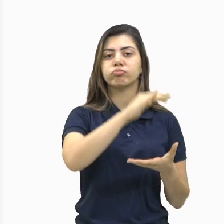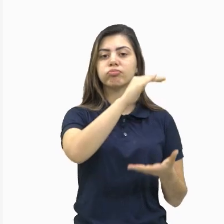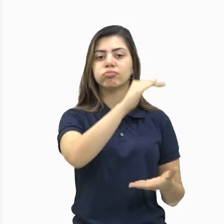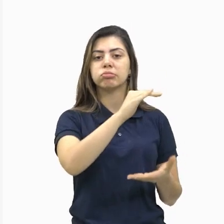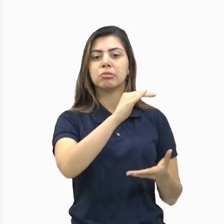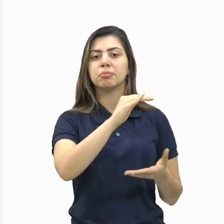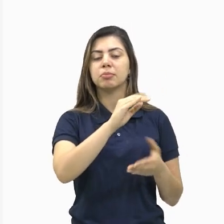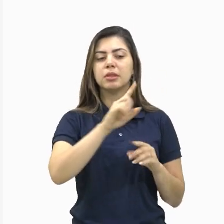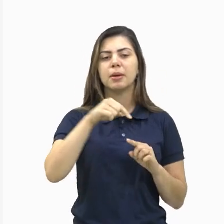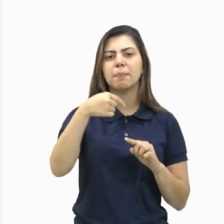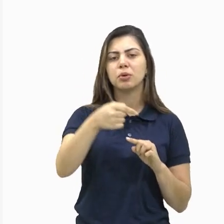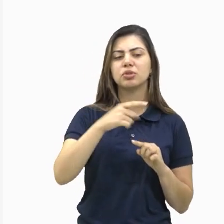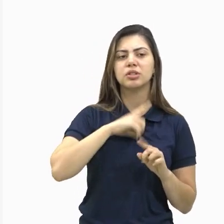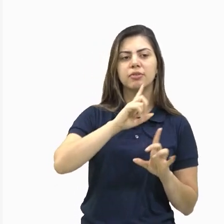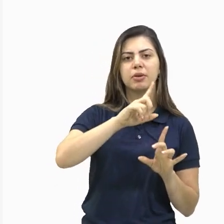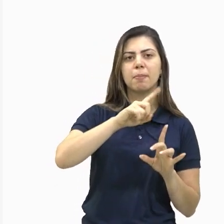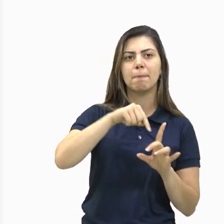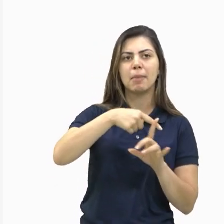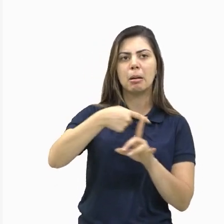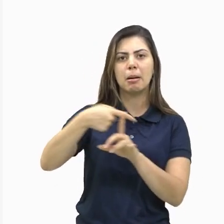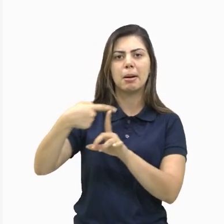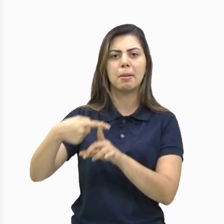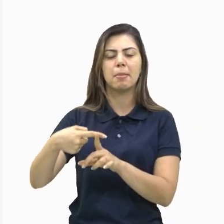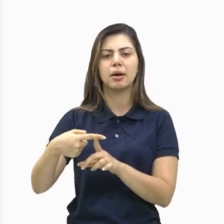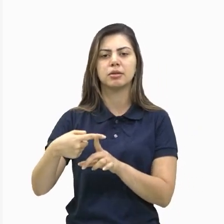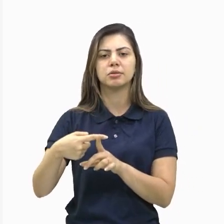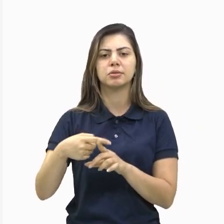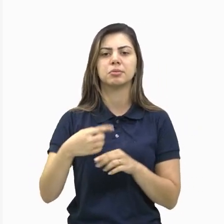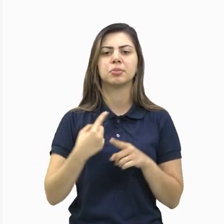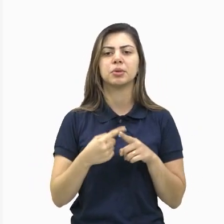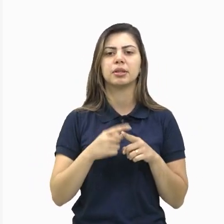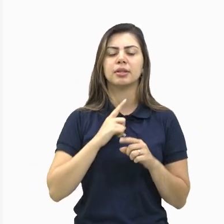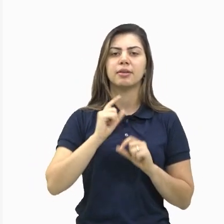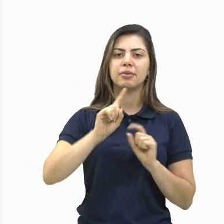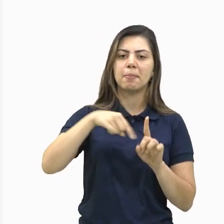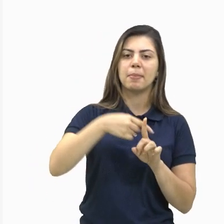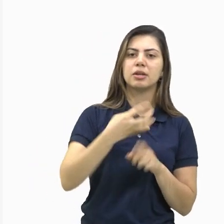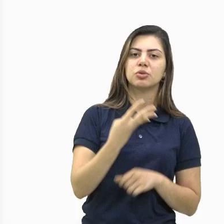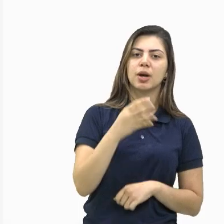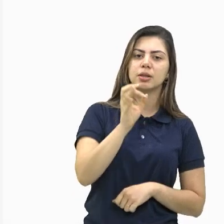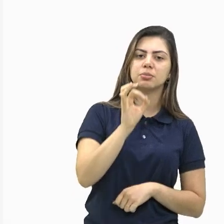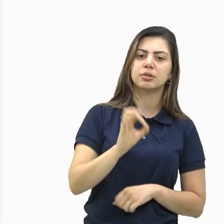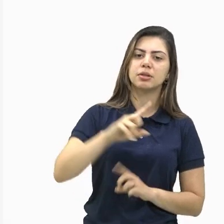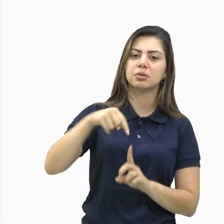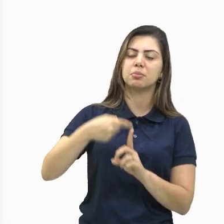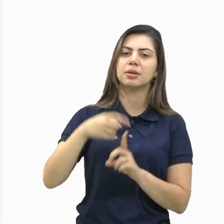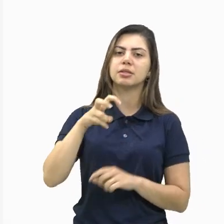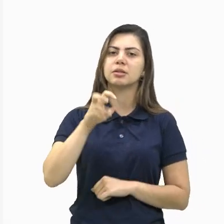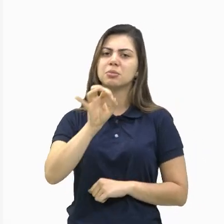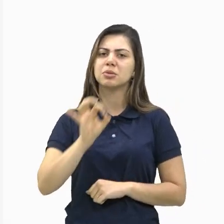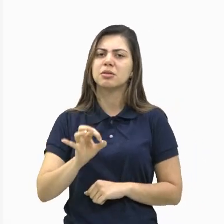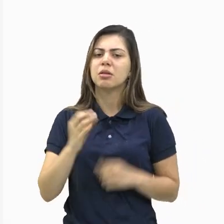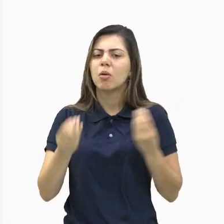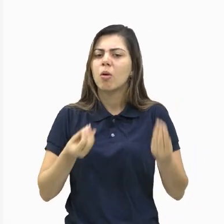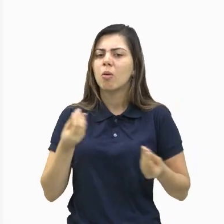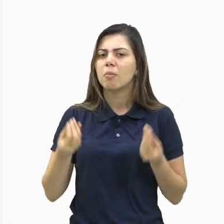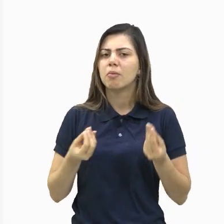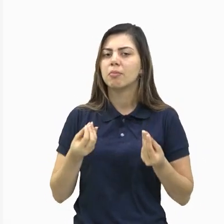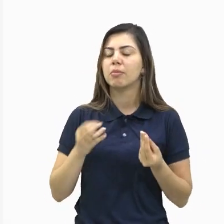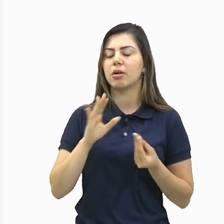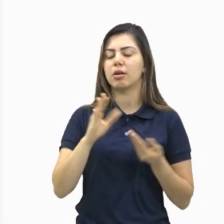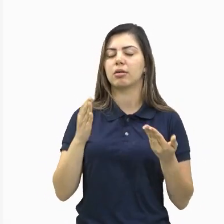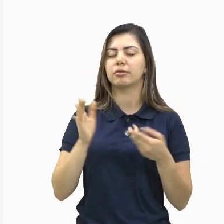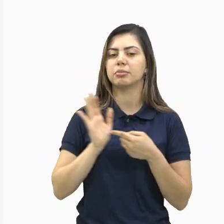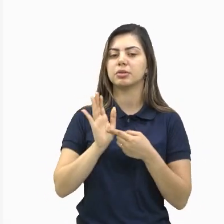esses aumentos sucessivos, um de 4% e um de 5%? E aí, olha aqui na tela o que nós temos.